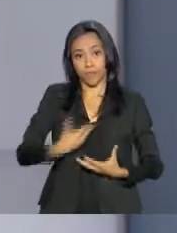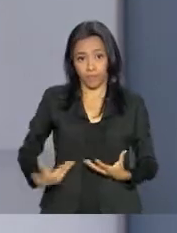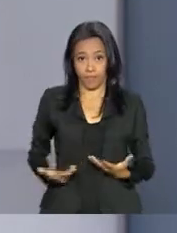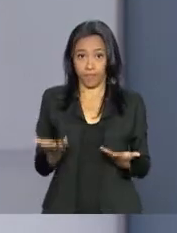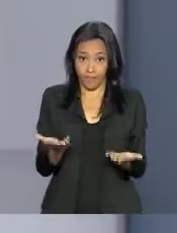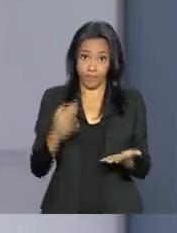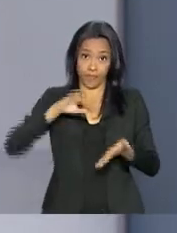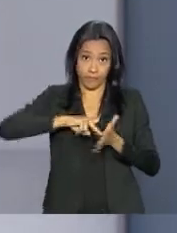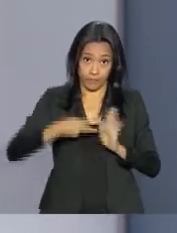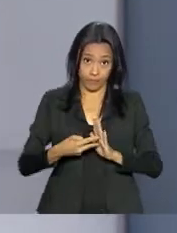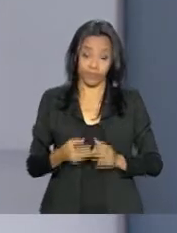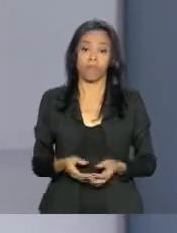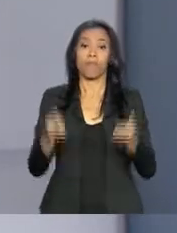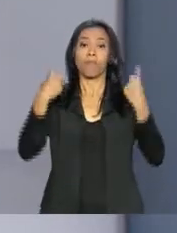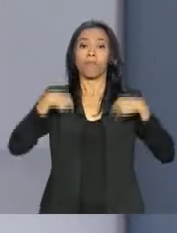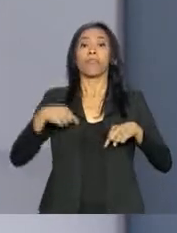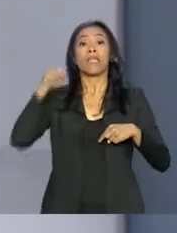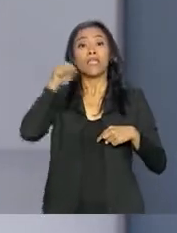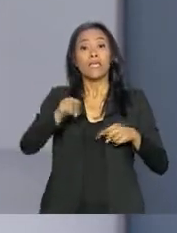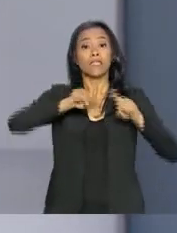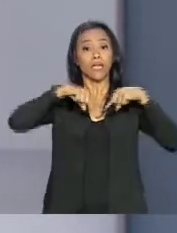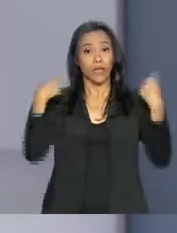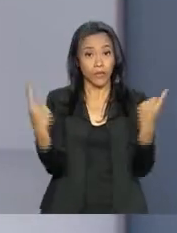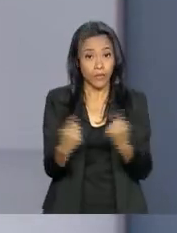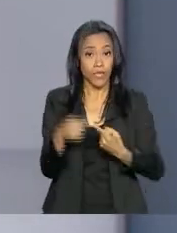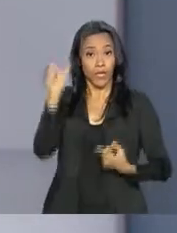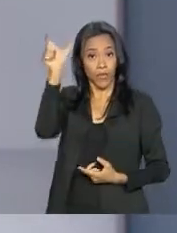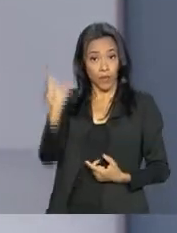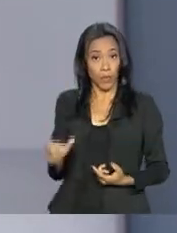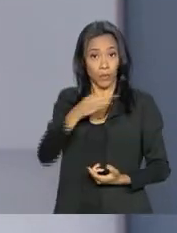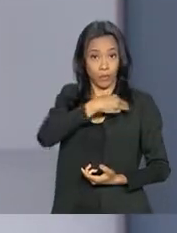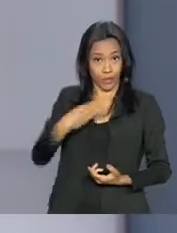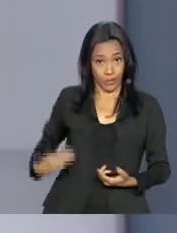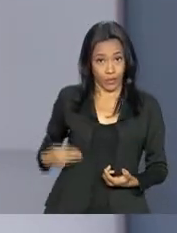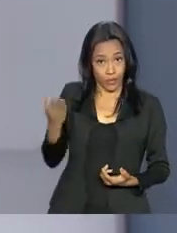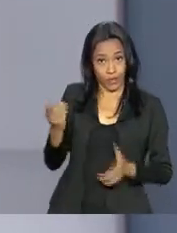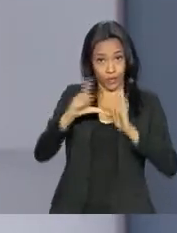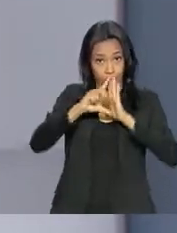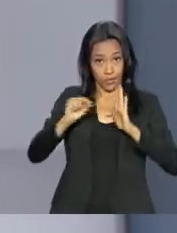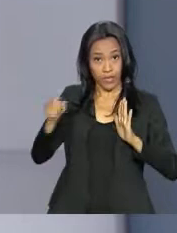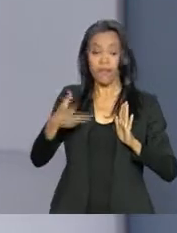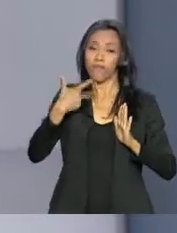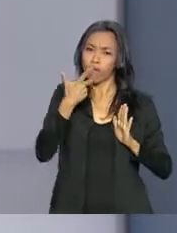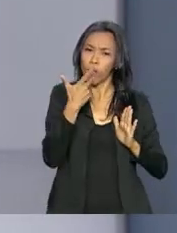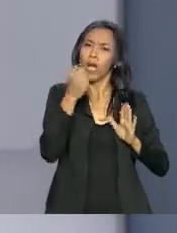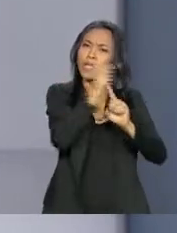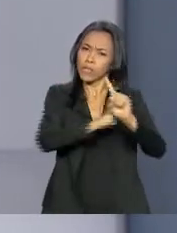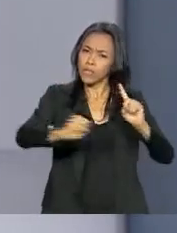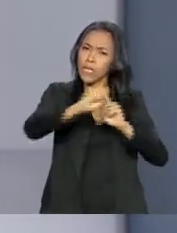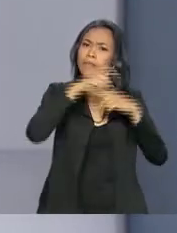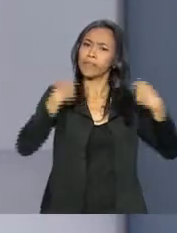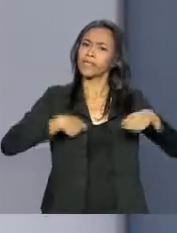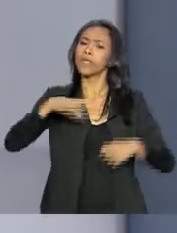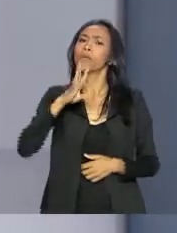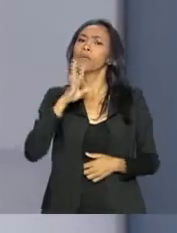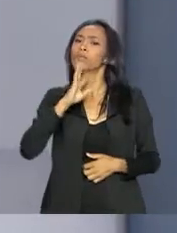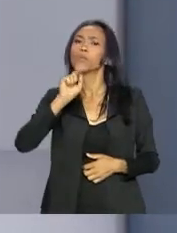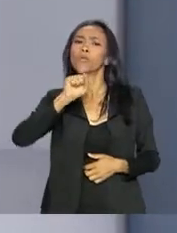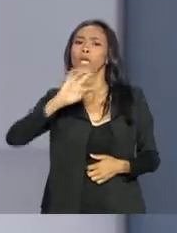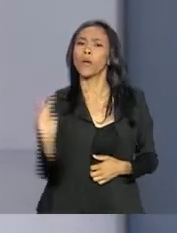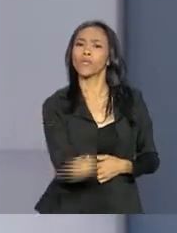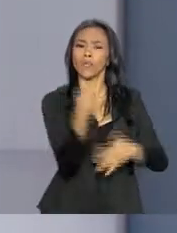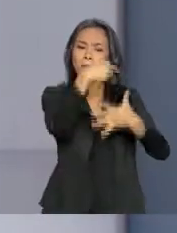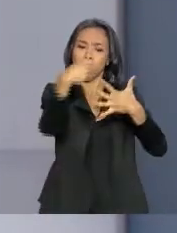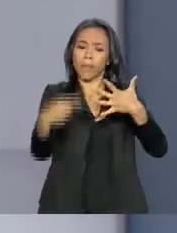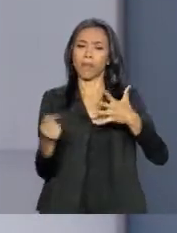ainda durante a reunião o ministro chefe da casa civil disse que a sociedade precisa conhecer as motivações que levam a esse